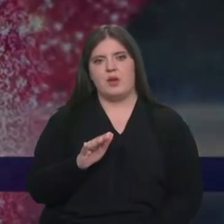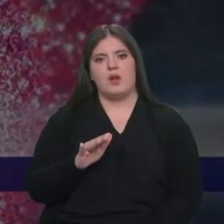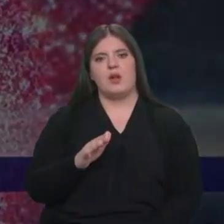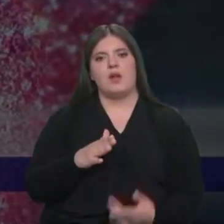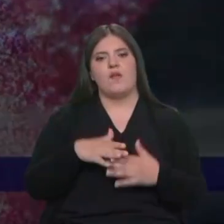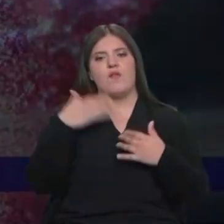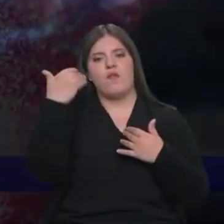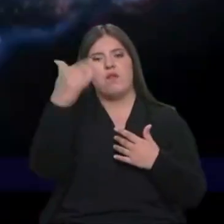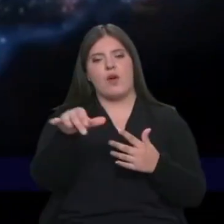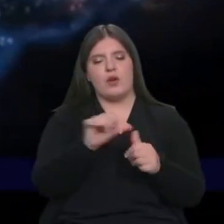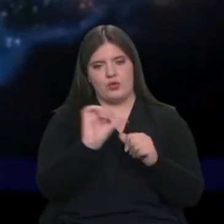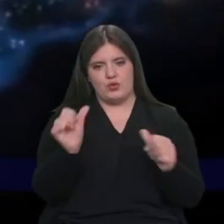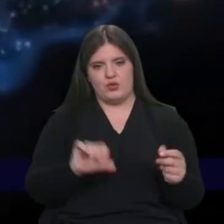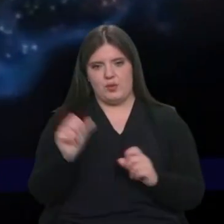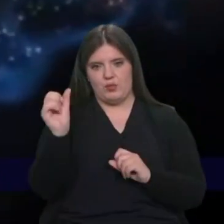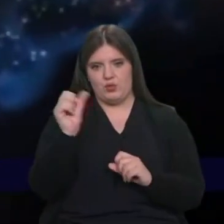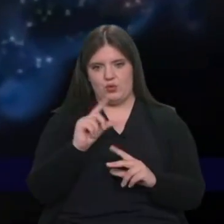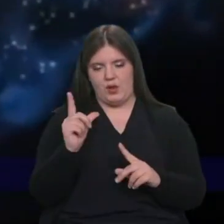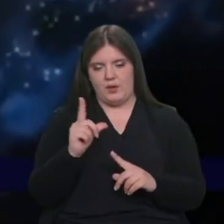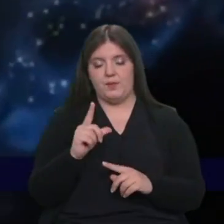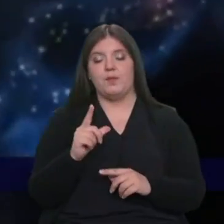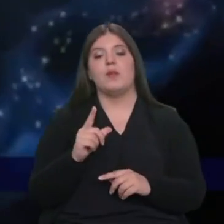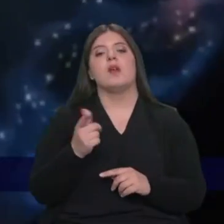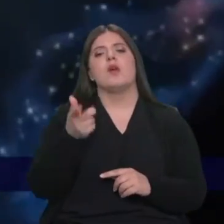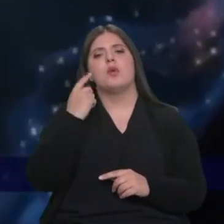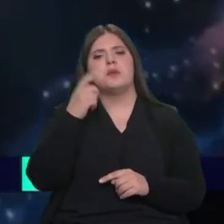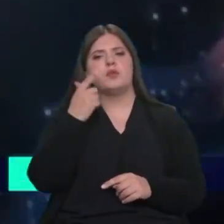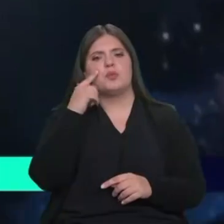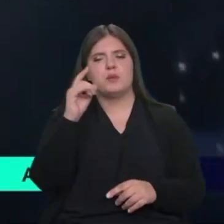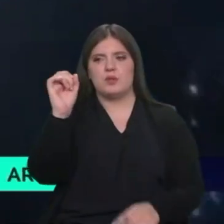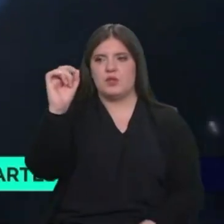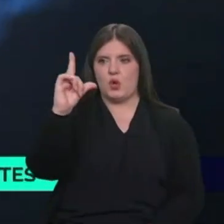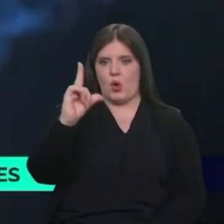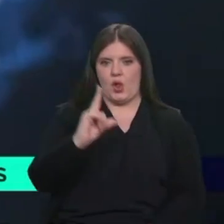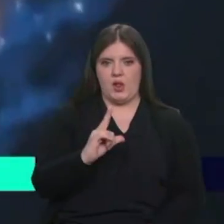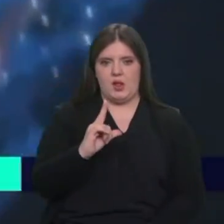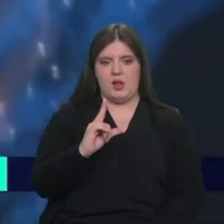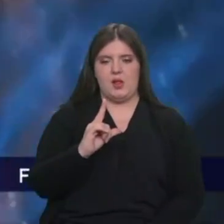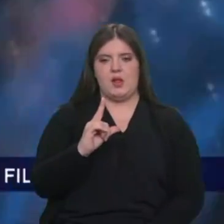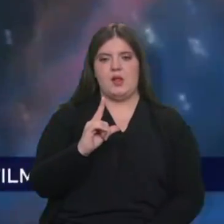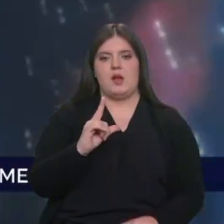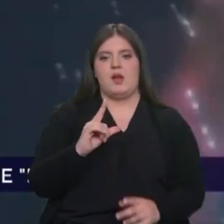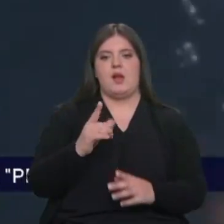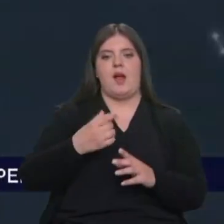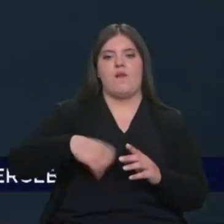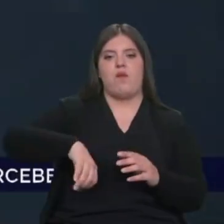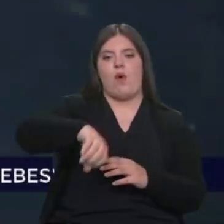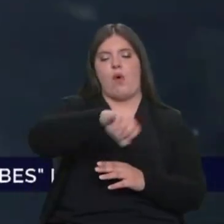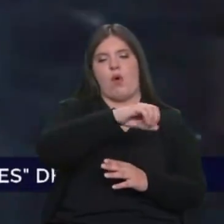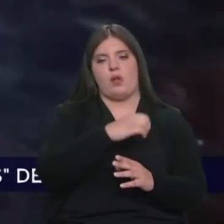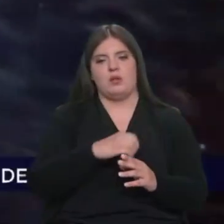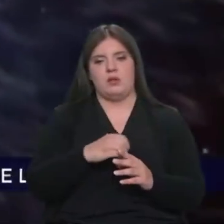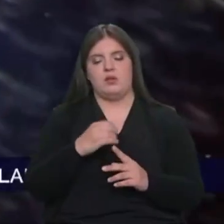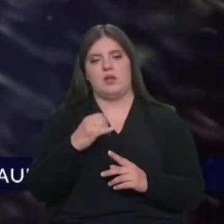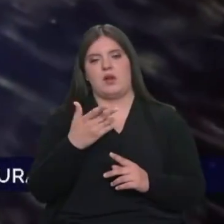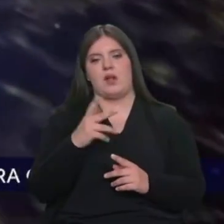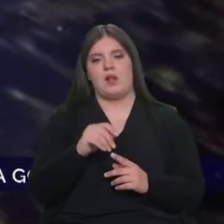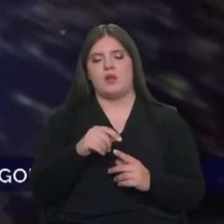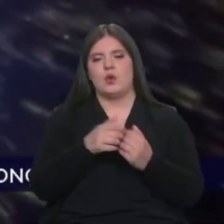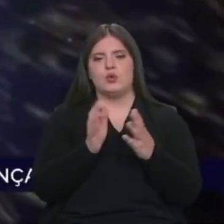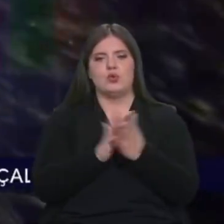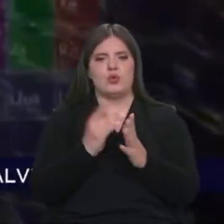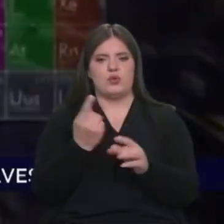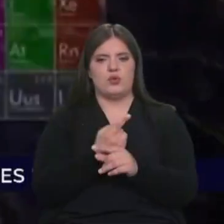extra-sistema solar, digamos assim. Quando pensamos no sistema solar, quando pensamos, por exemplo, no Sol a girar à volta da galáxia, pensamos no Sol, nos planetas, cometas e asteroides,